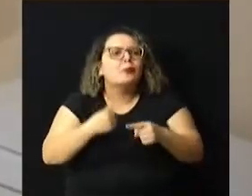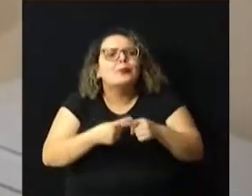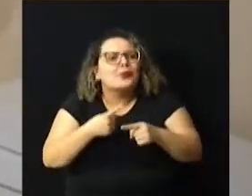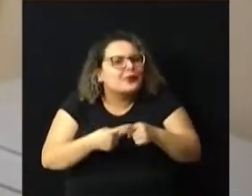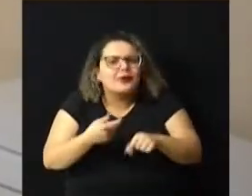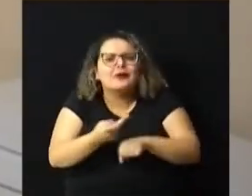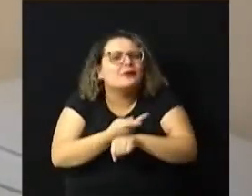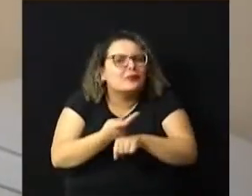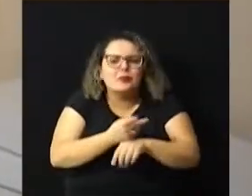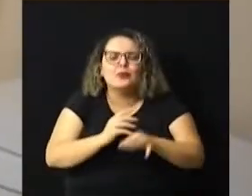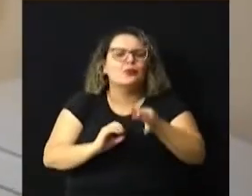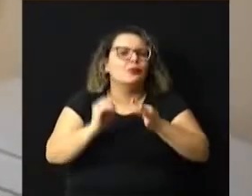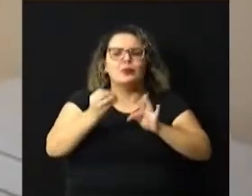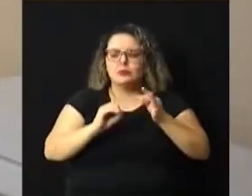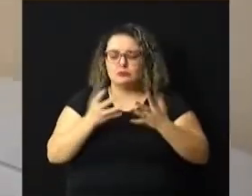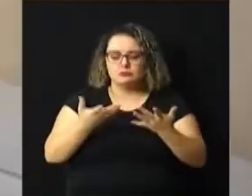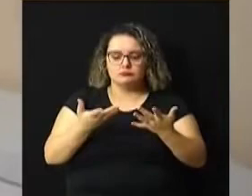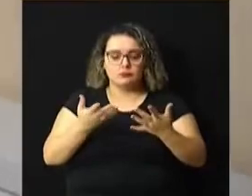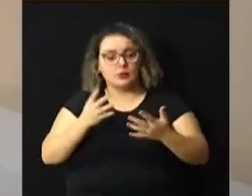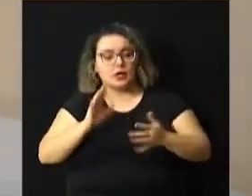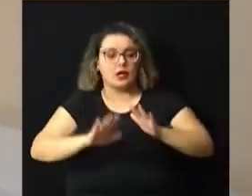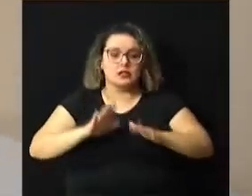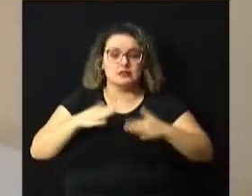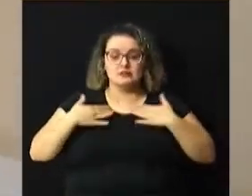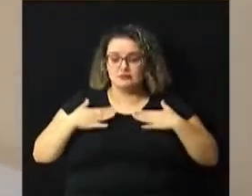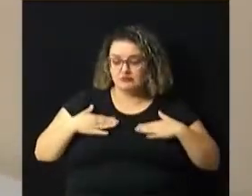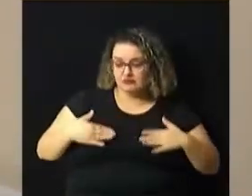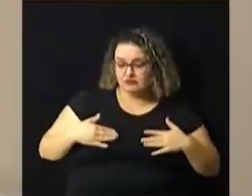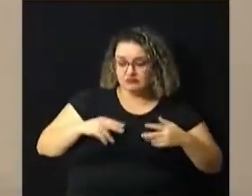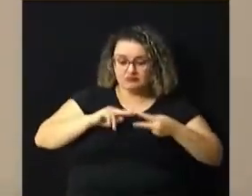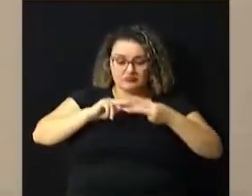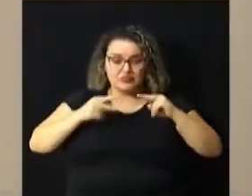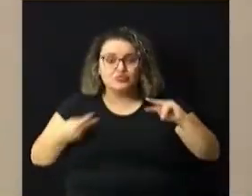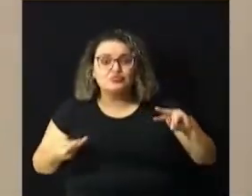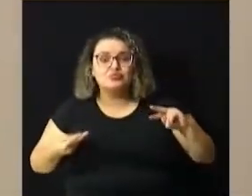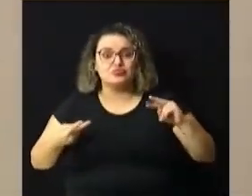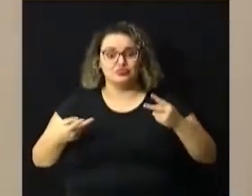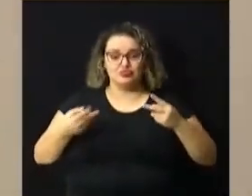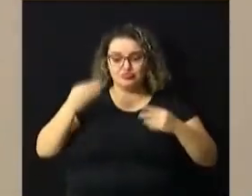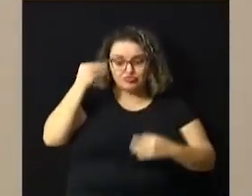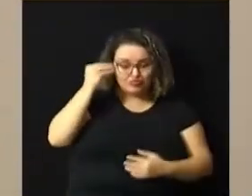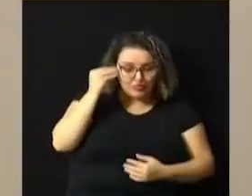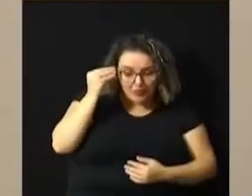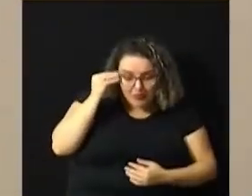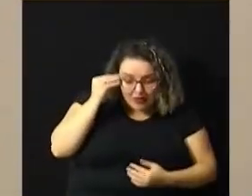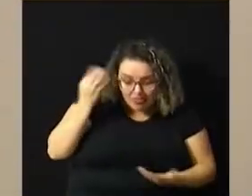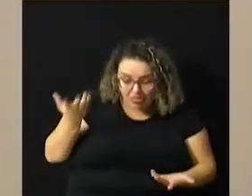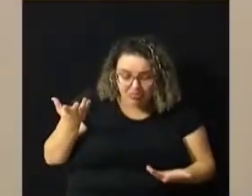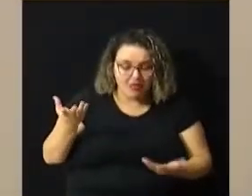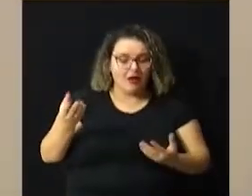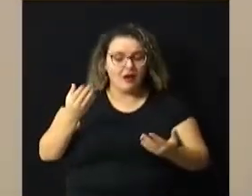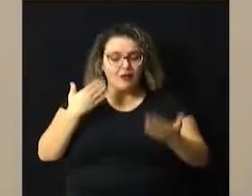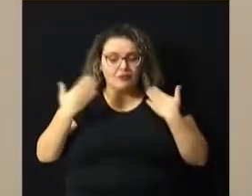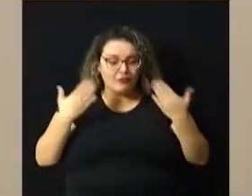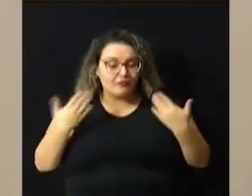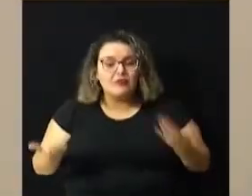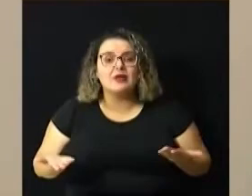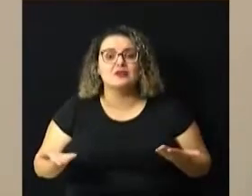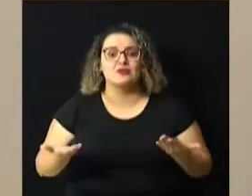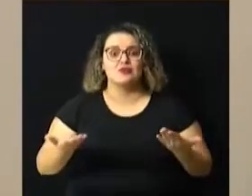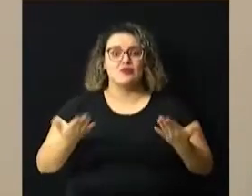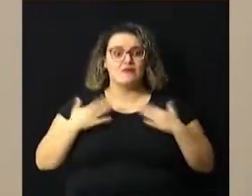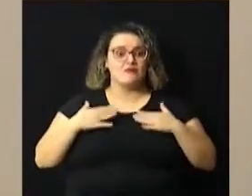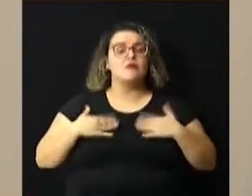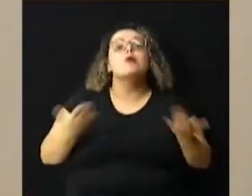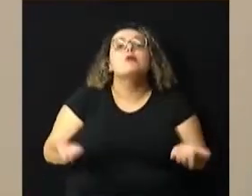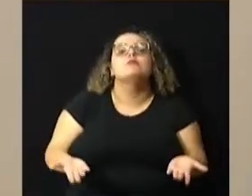TO? Porque eu tenho alguma disfunção física, sensorial, mental, qual que é o meu problema, né? Então, sempre